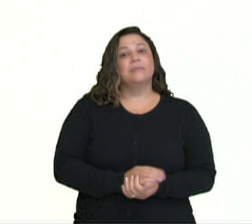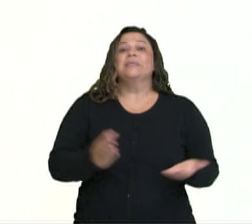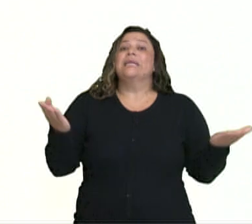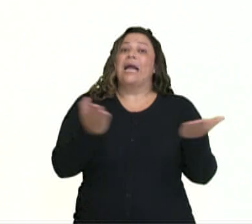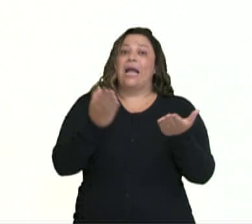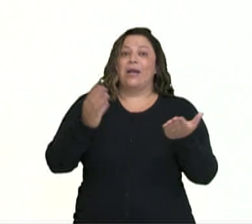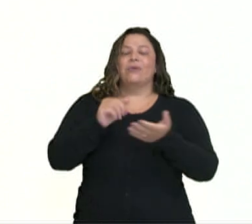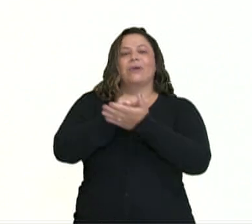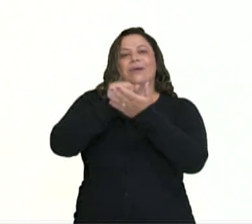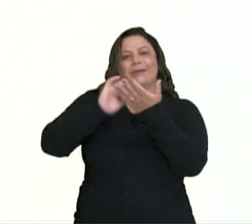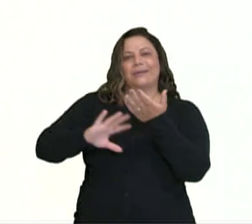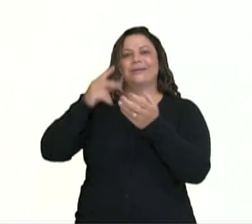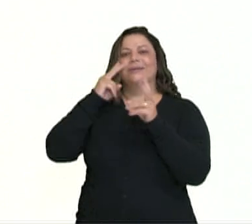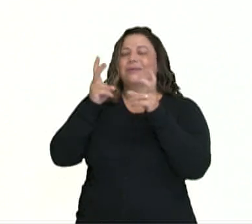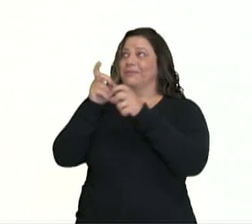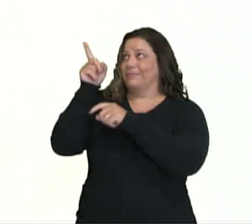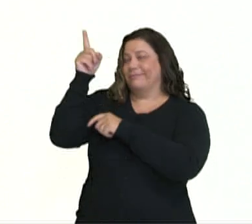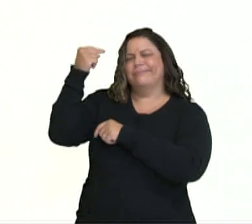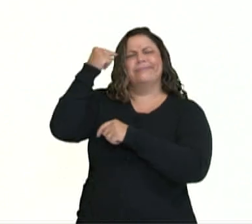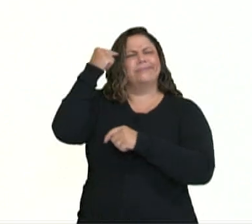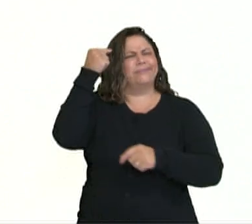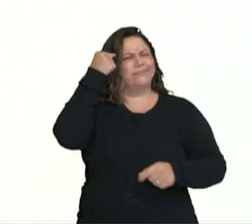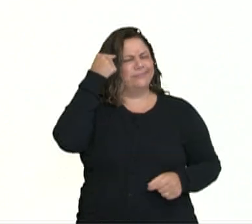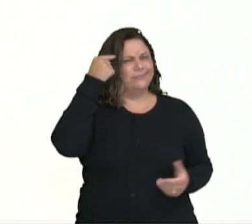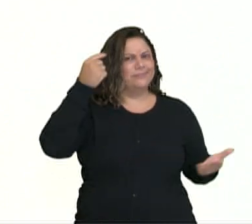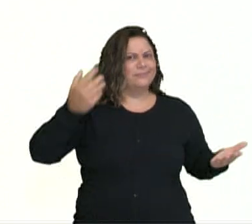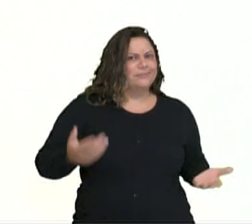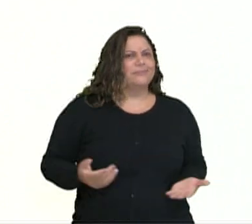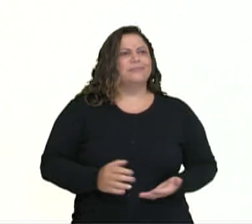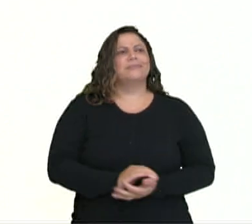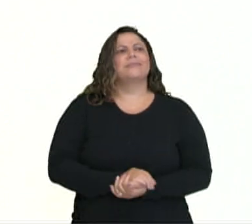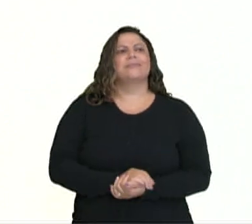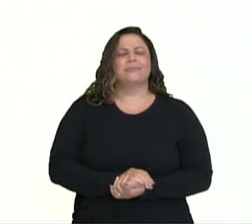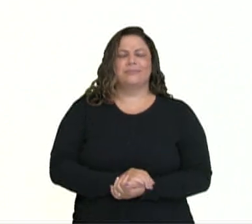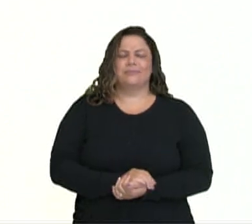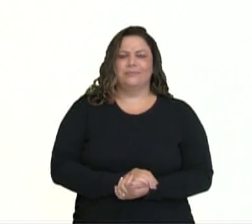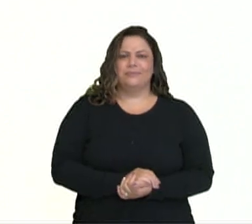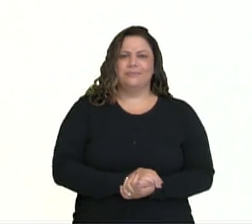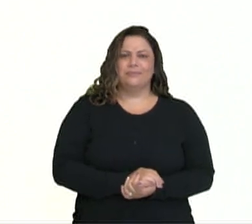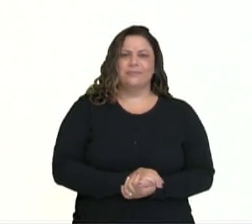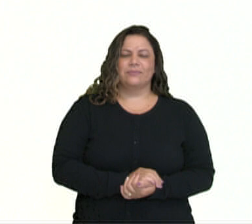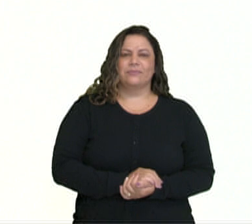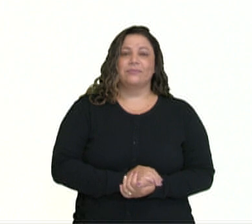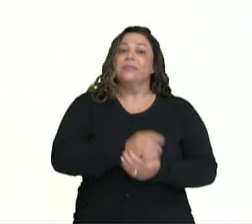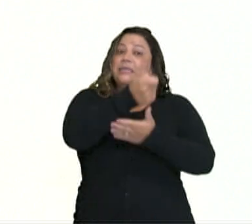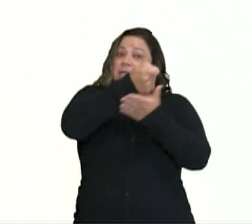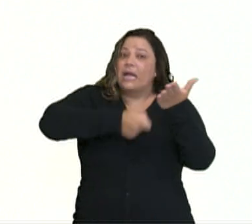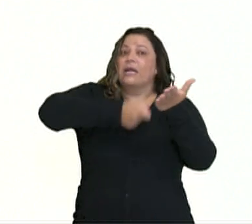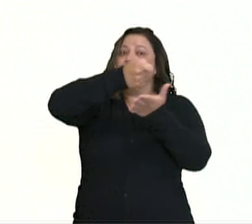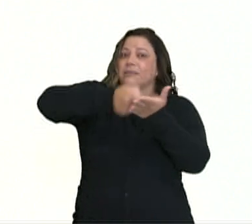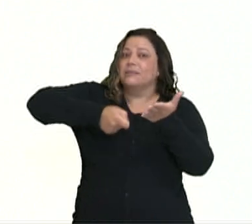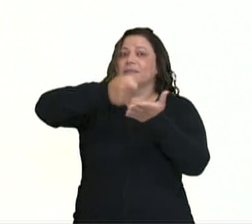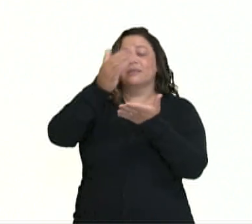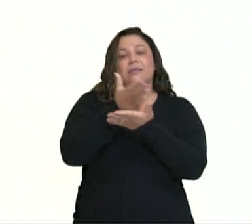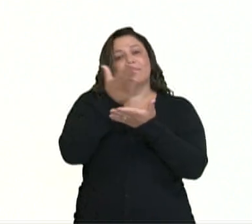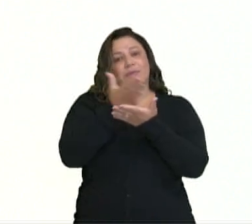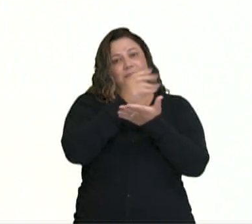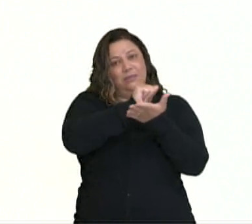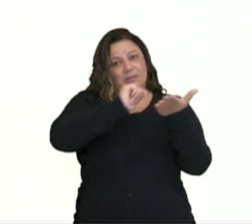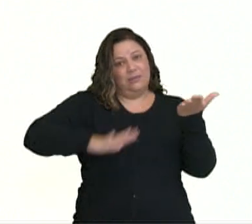Agora, vamos lá, vamos pensar mais um pouquinho e coloquem essa no caderno, escreva essa